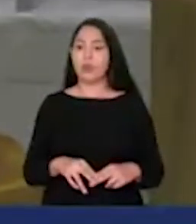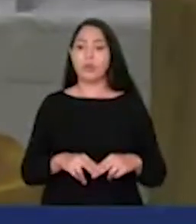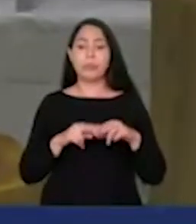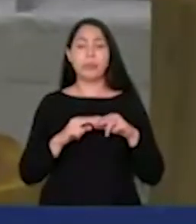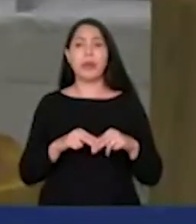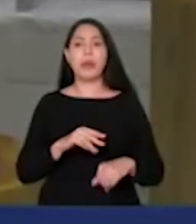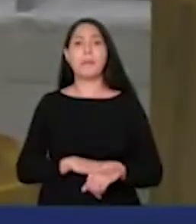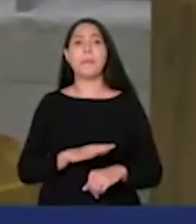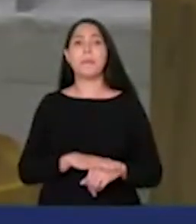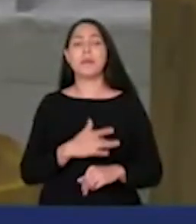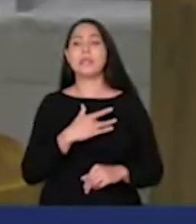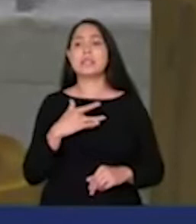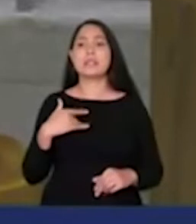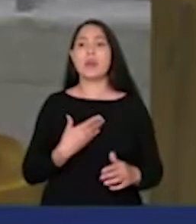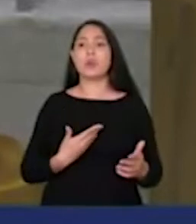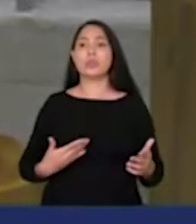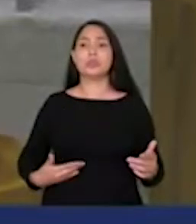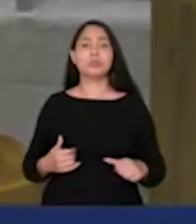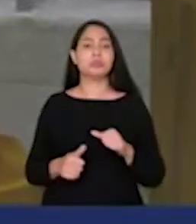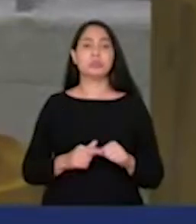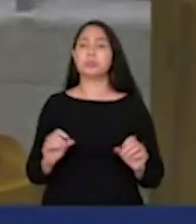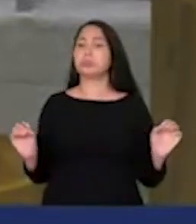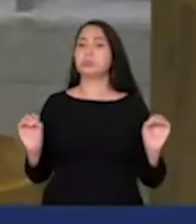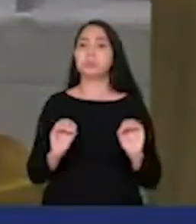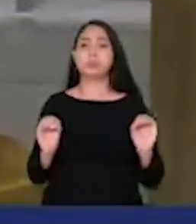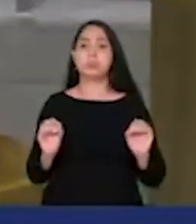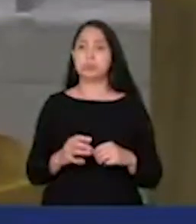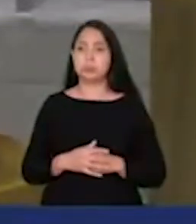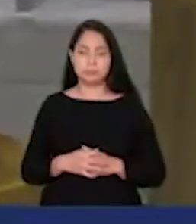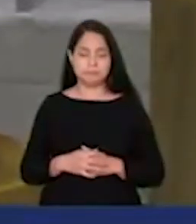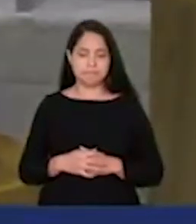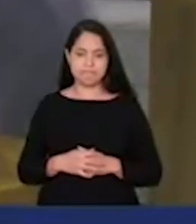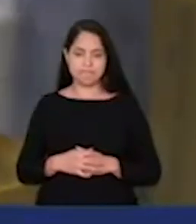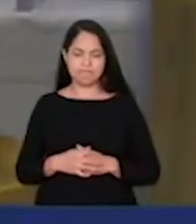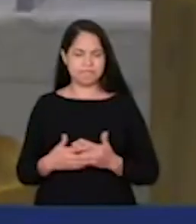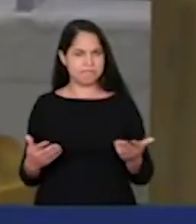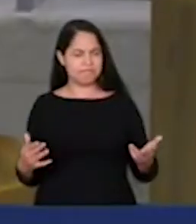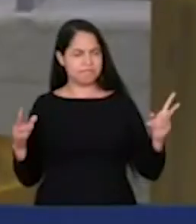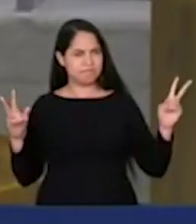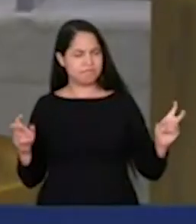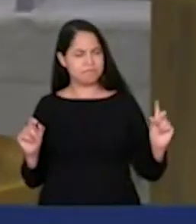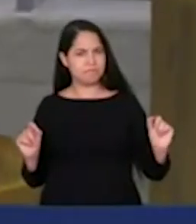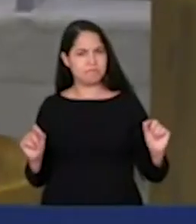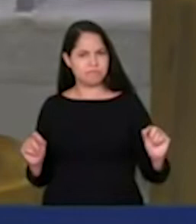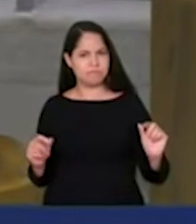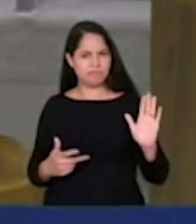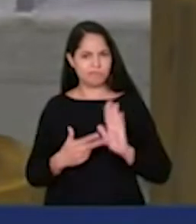da saúde pública em nosso estado. Quando fala-se em